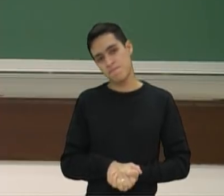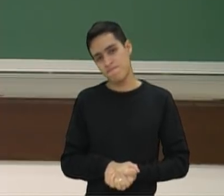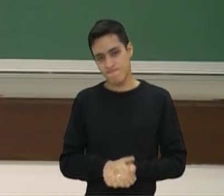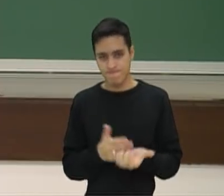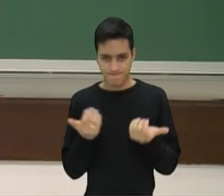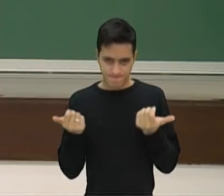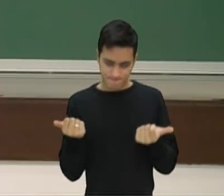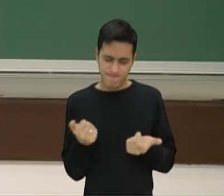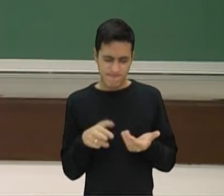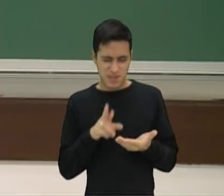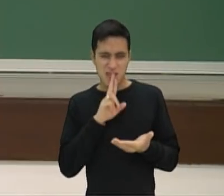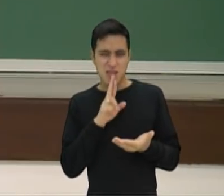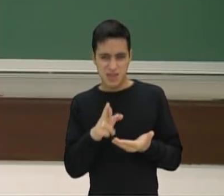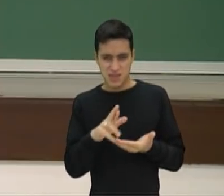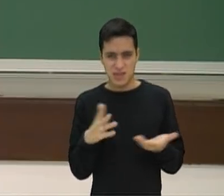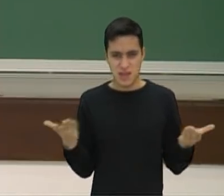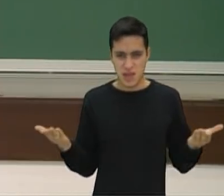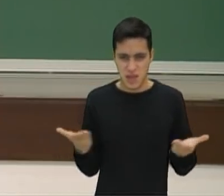Vamos à resposta?